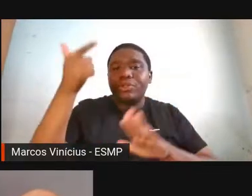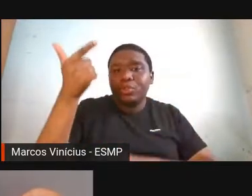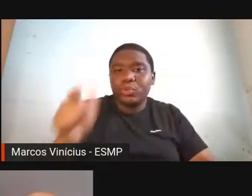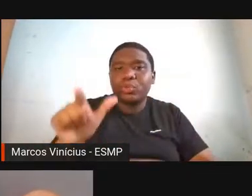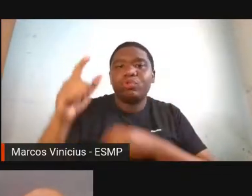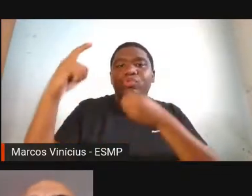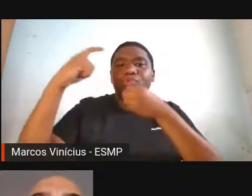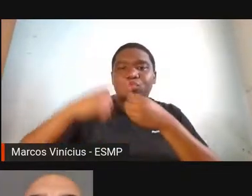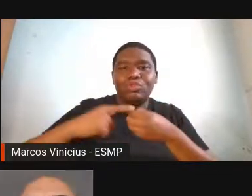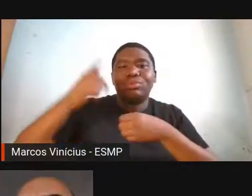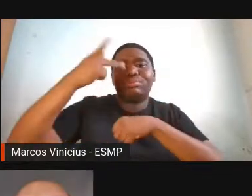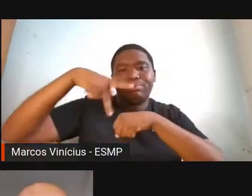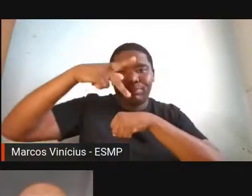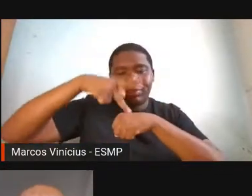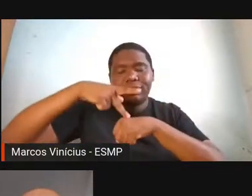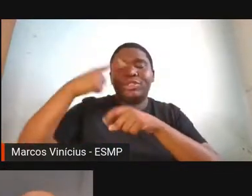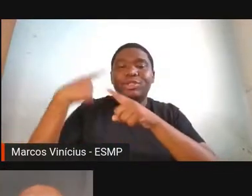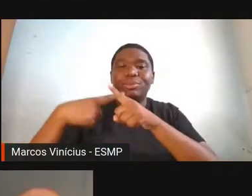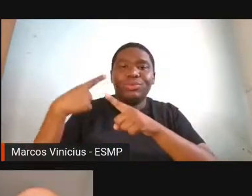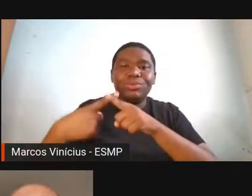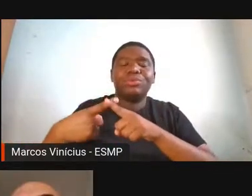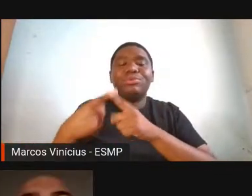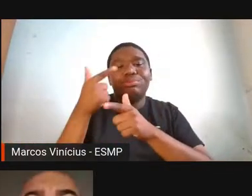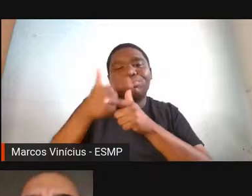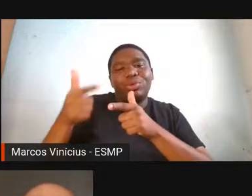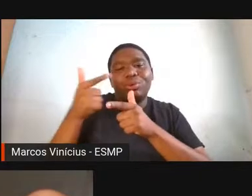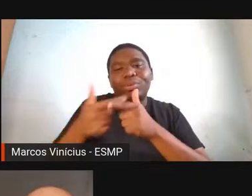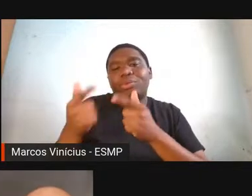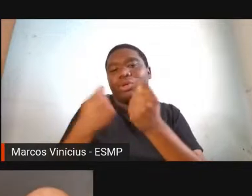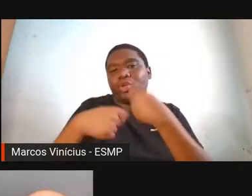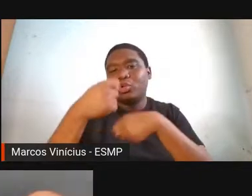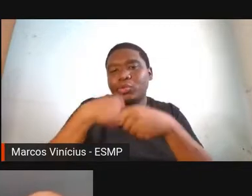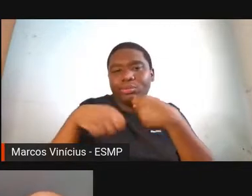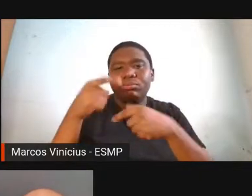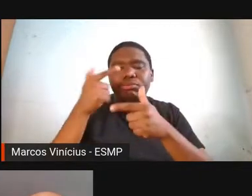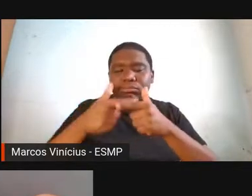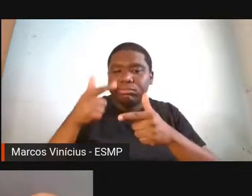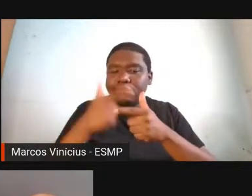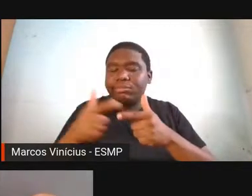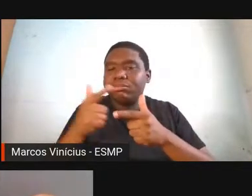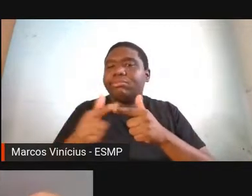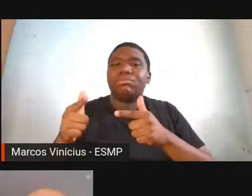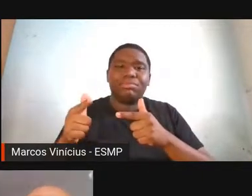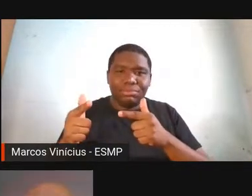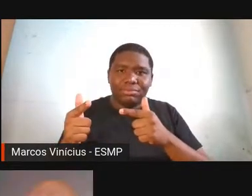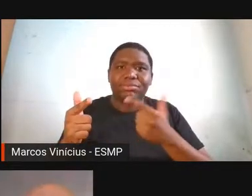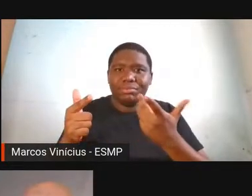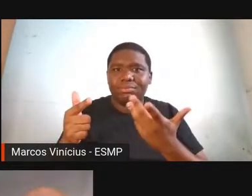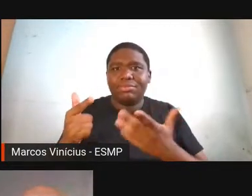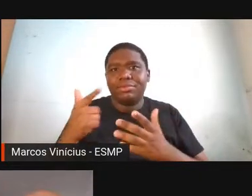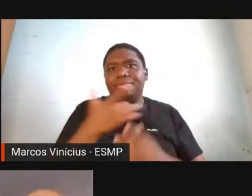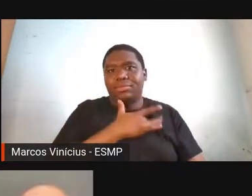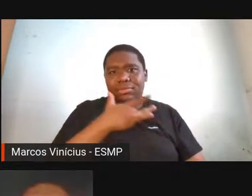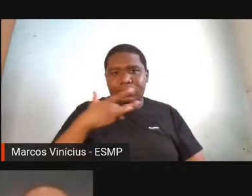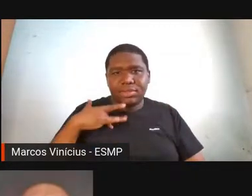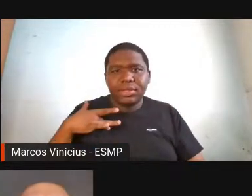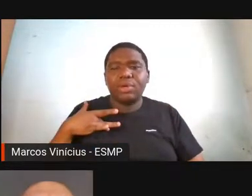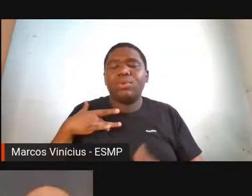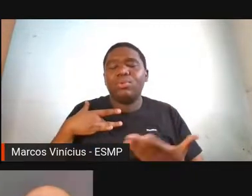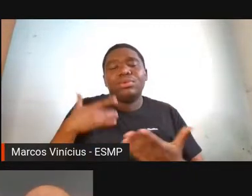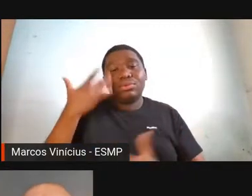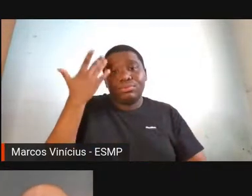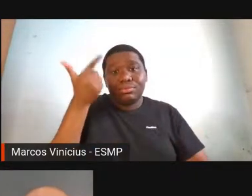essa crise econômica que nos abateu, com essa crise sanitária que nos abateu. A fome, ela